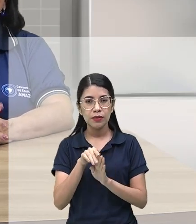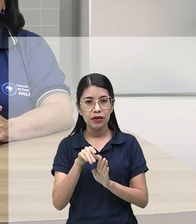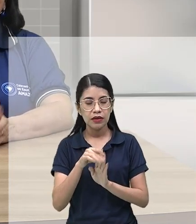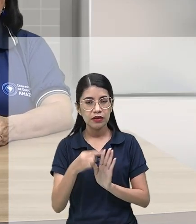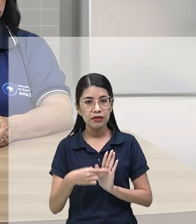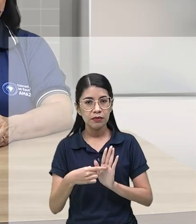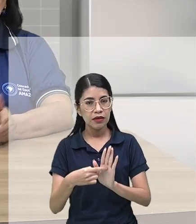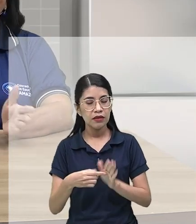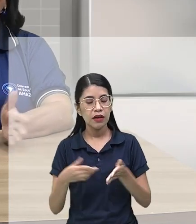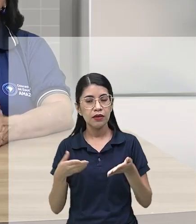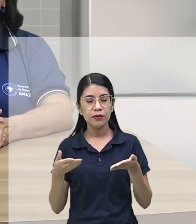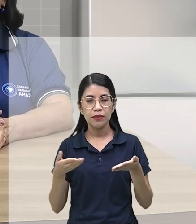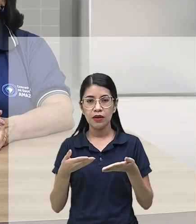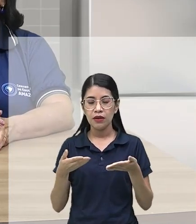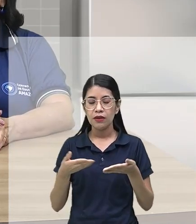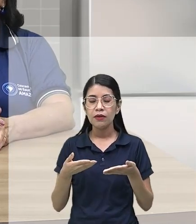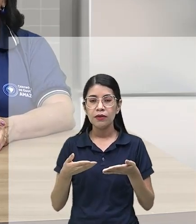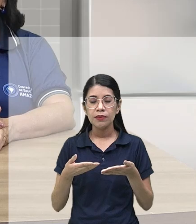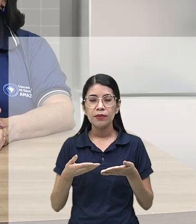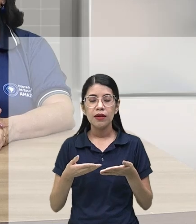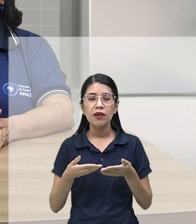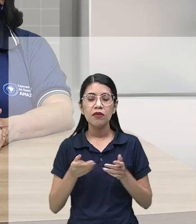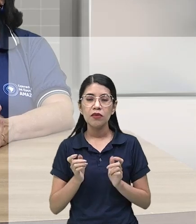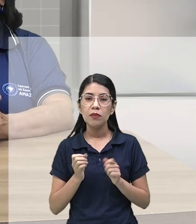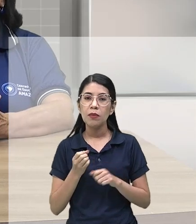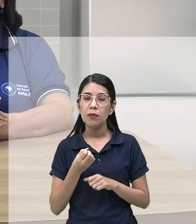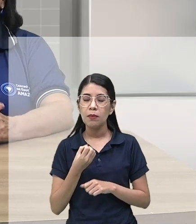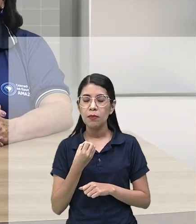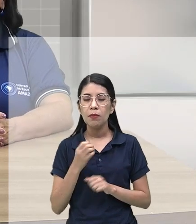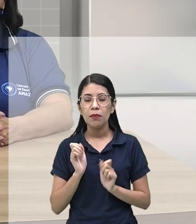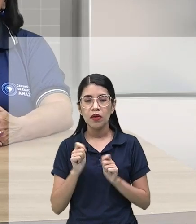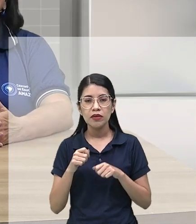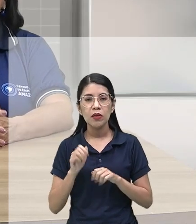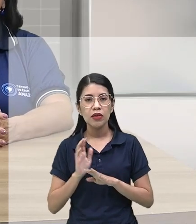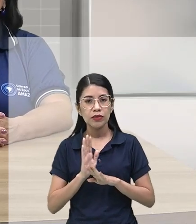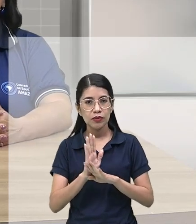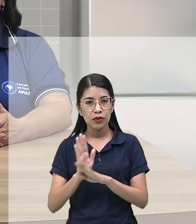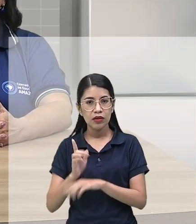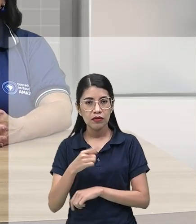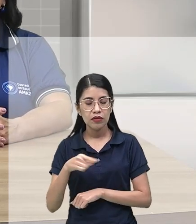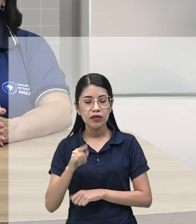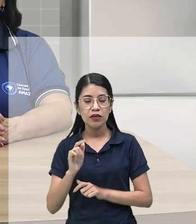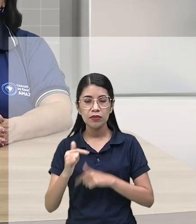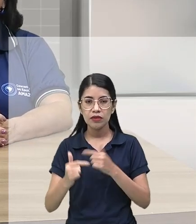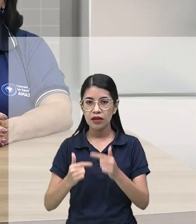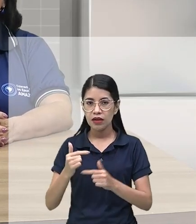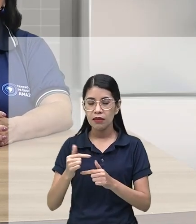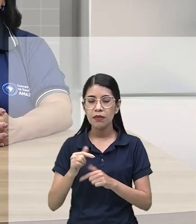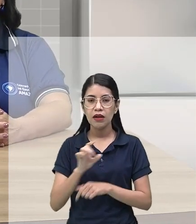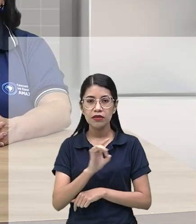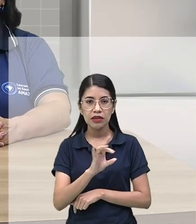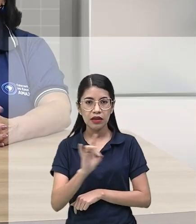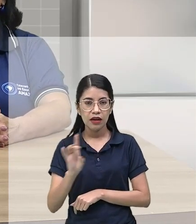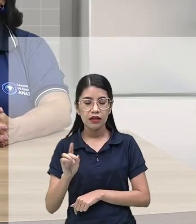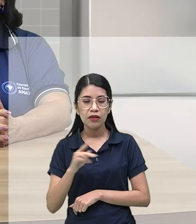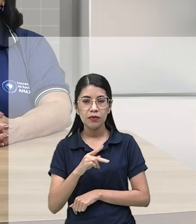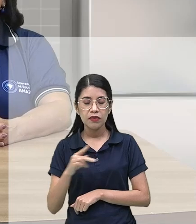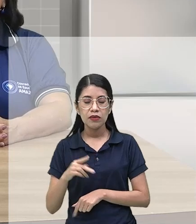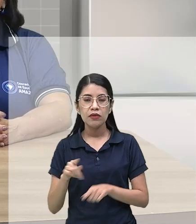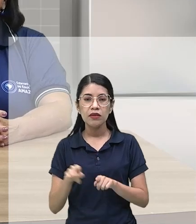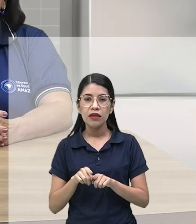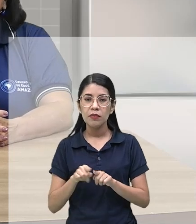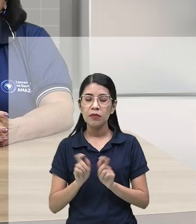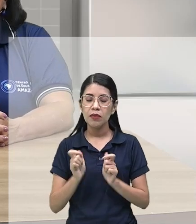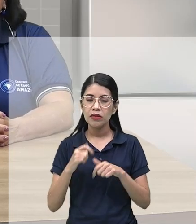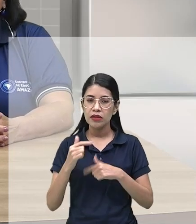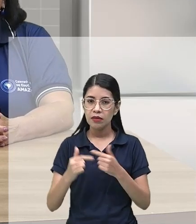repassadas neste encontro, né, sejam a base para que possam desenvolver suas atividades docentes com mais tranquilidade